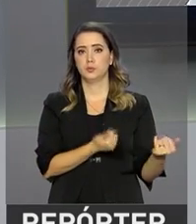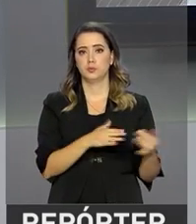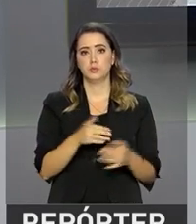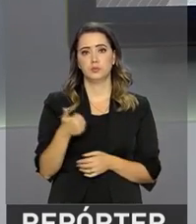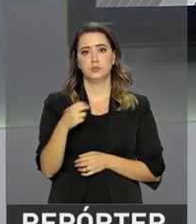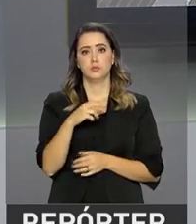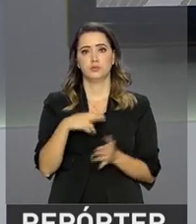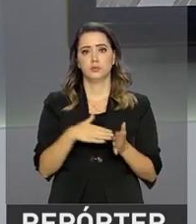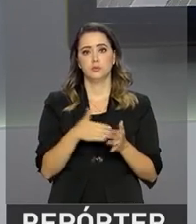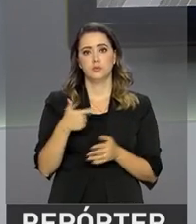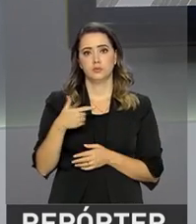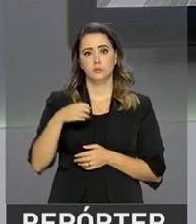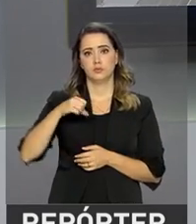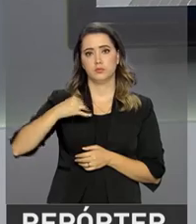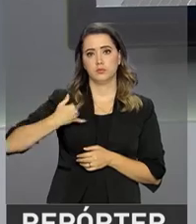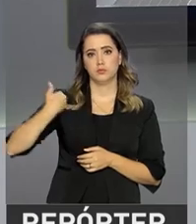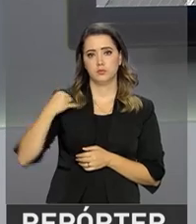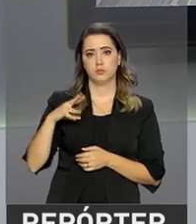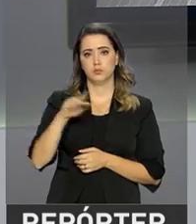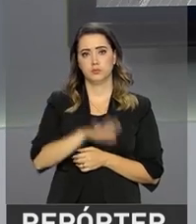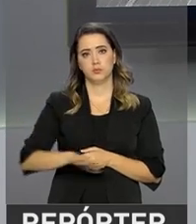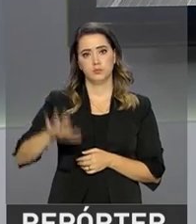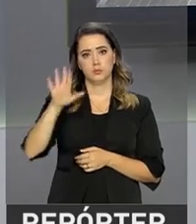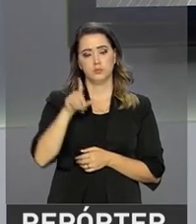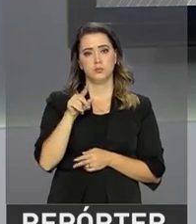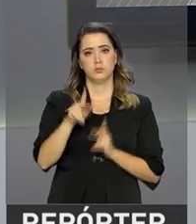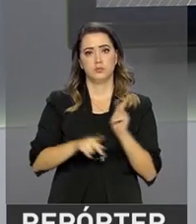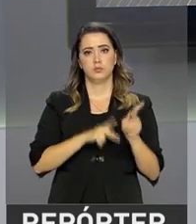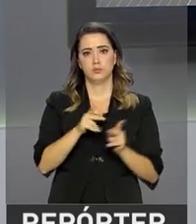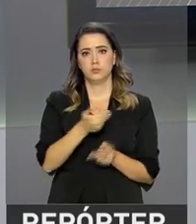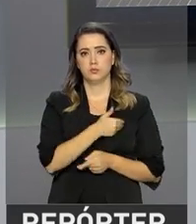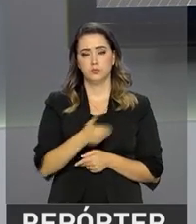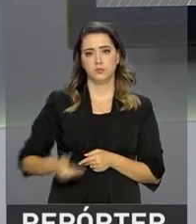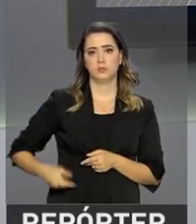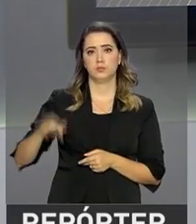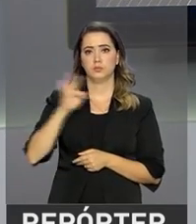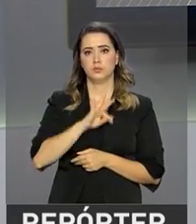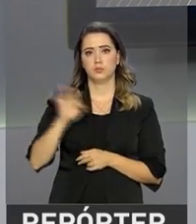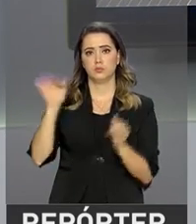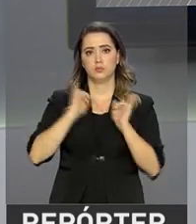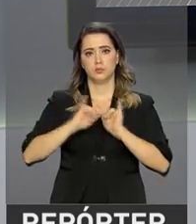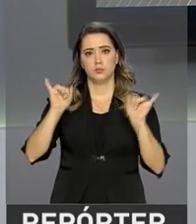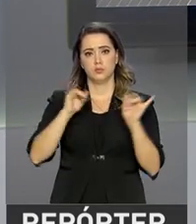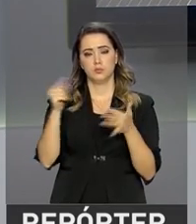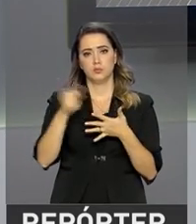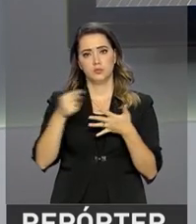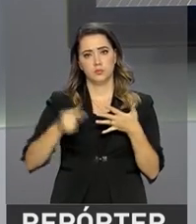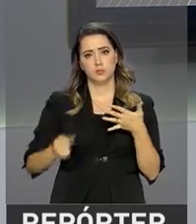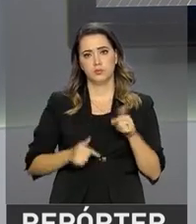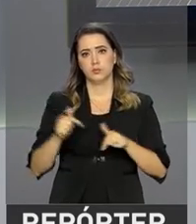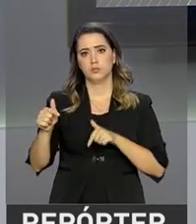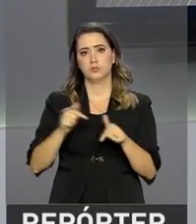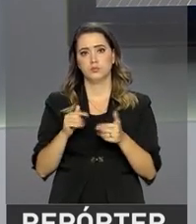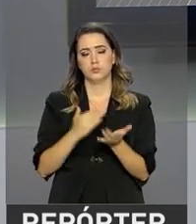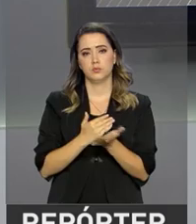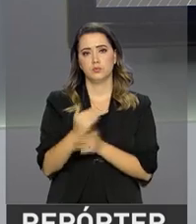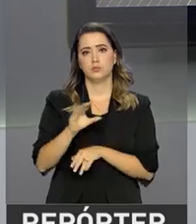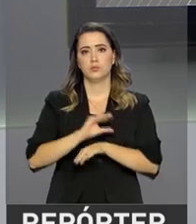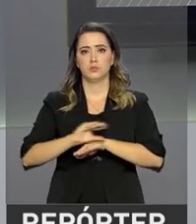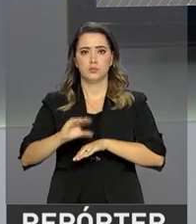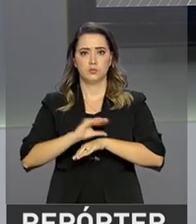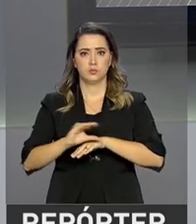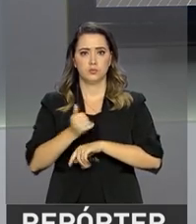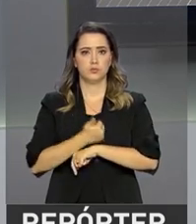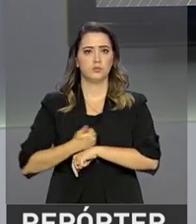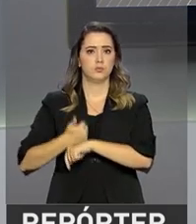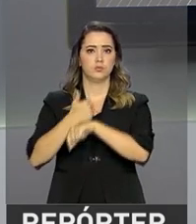idade entre 15 e 29 anos em todo o país e para essa população o governo federal anunciou uma série de ações que vão desde